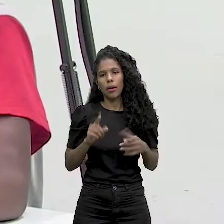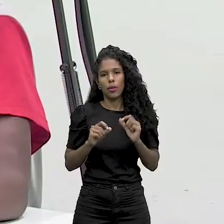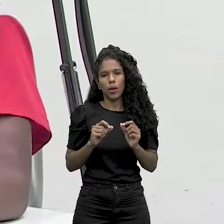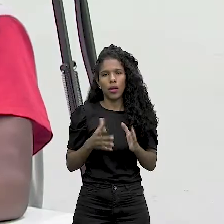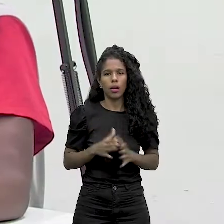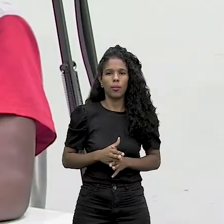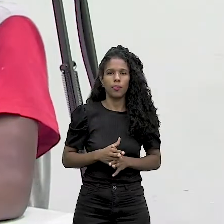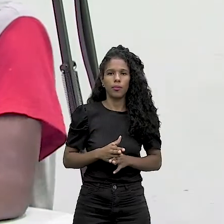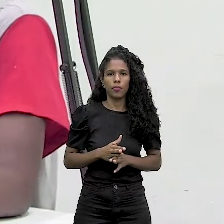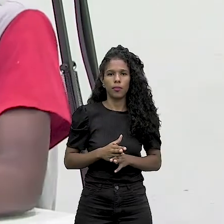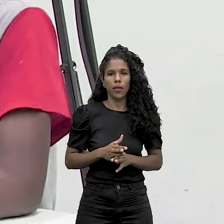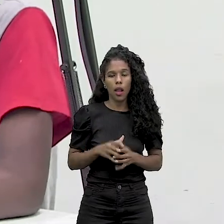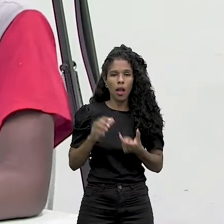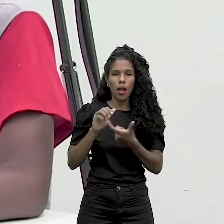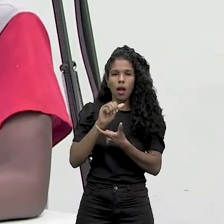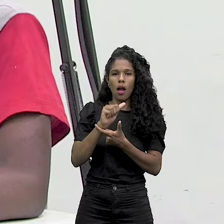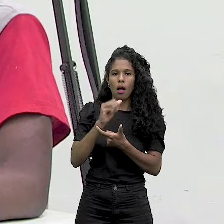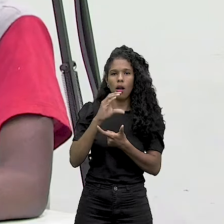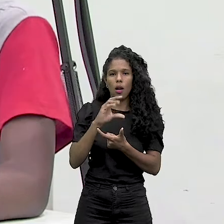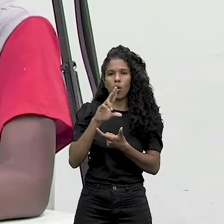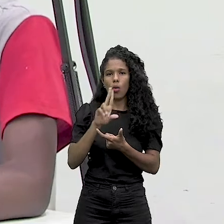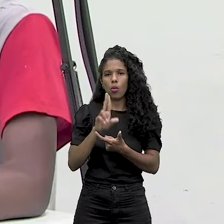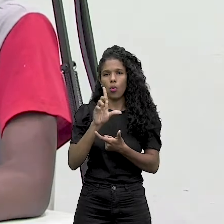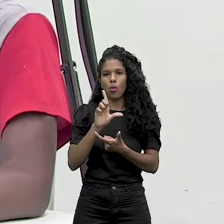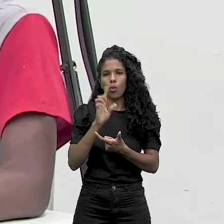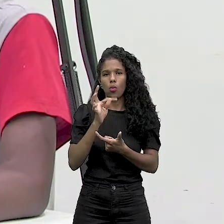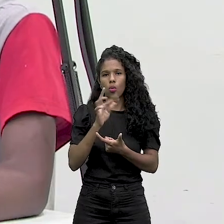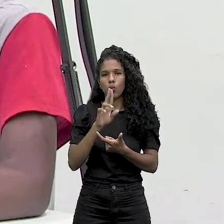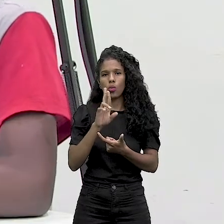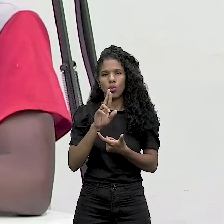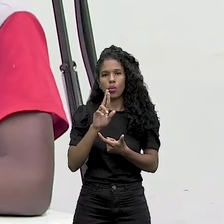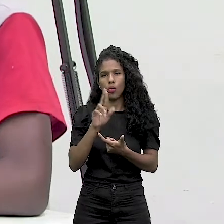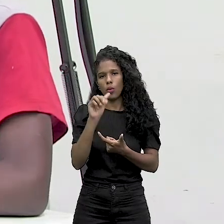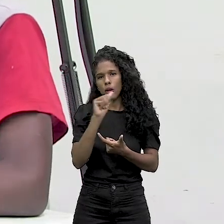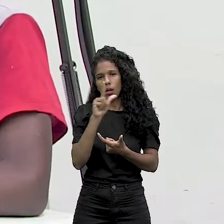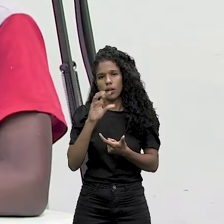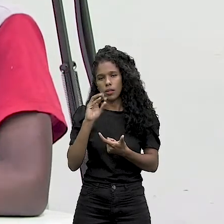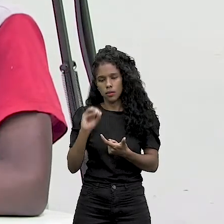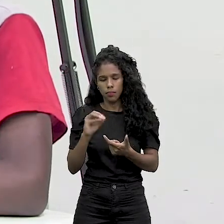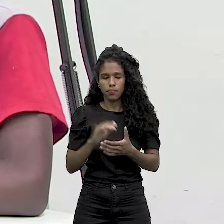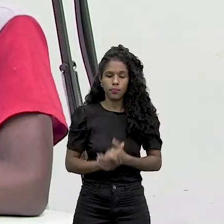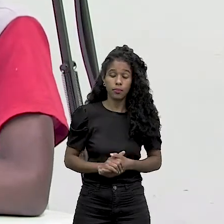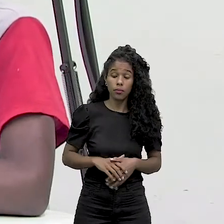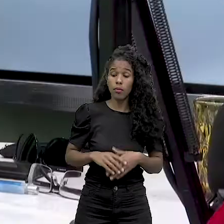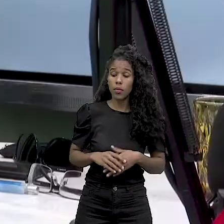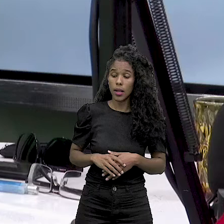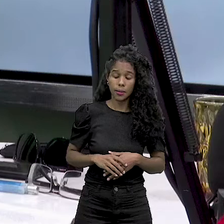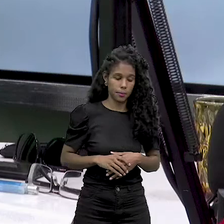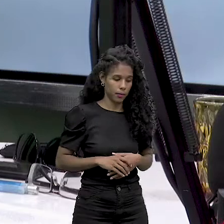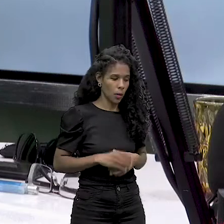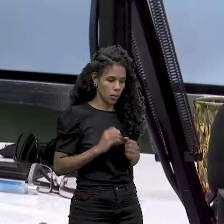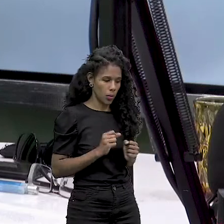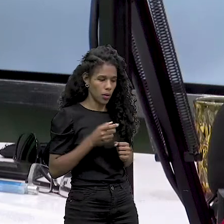Aula fala? Claro, fica à vontade. O que os blocos econômicos têm a ver com a globalização? Eles